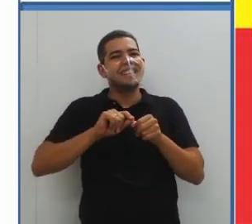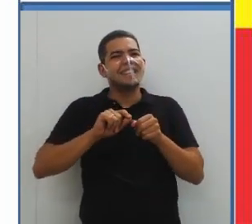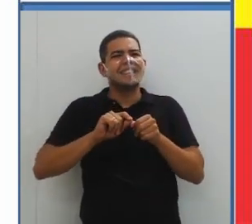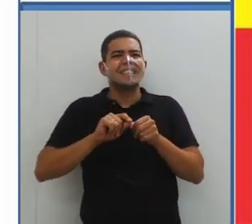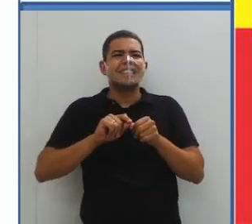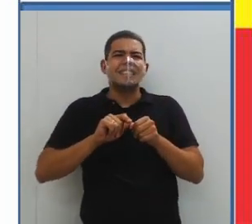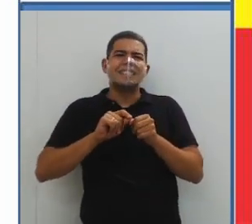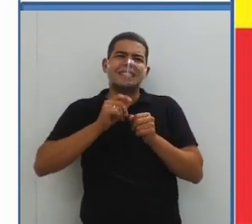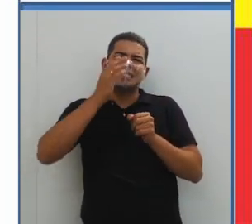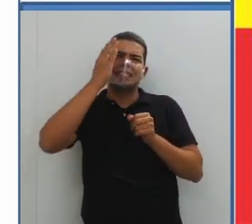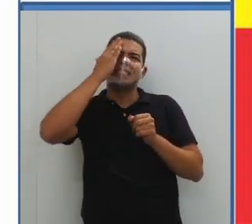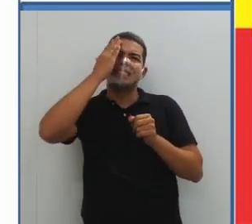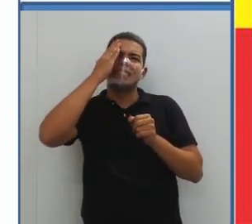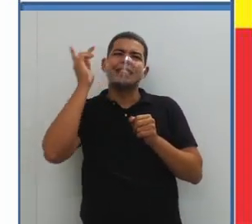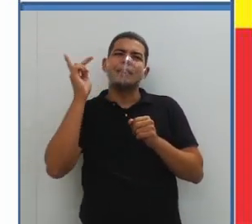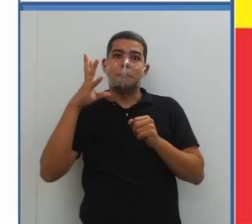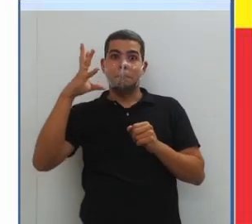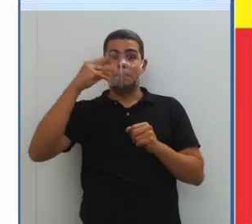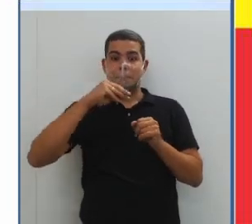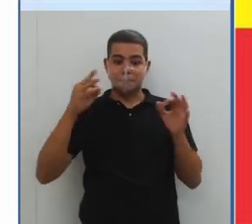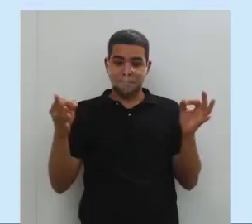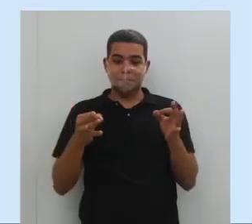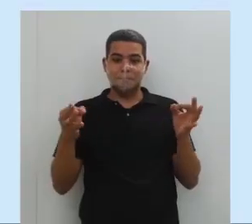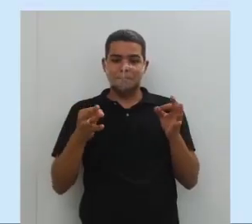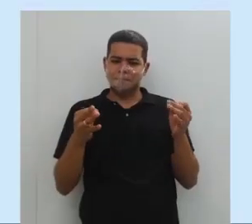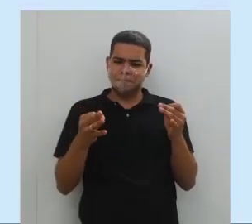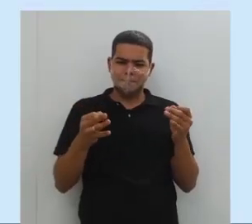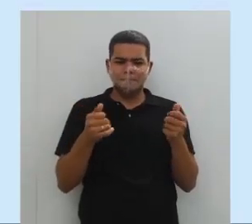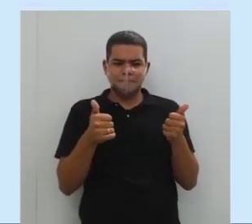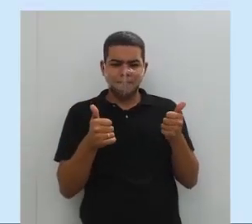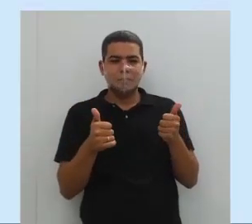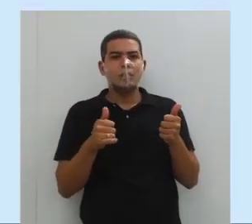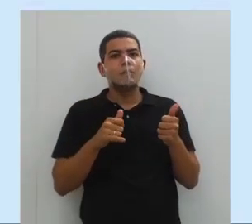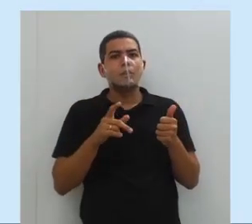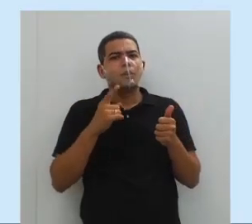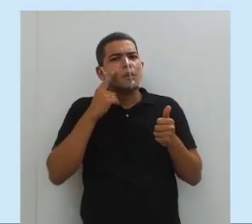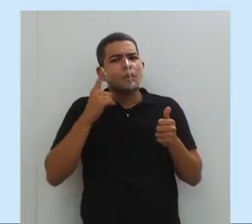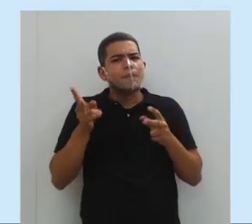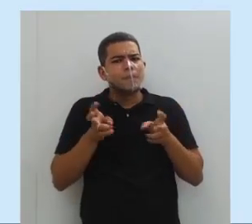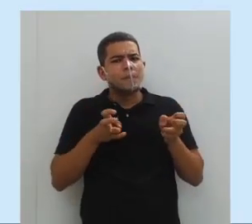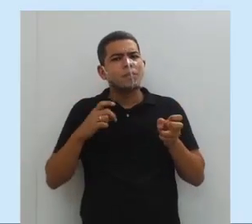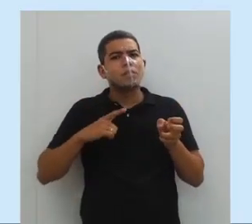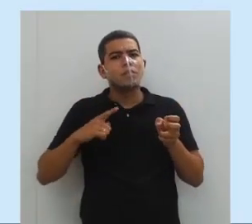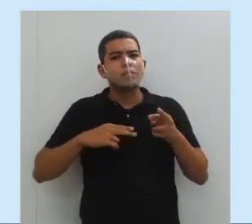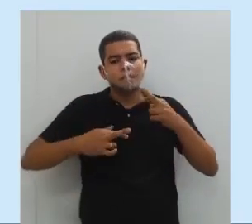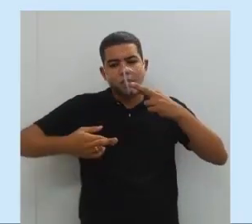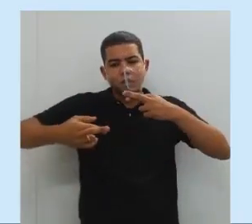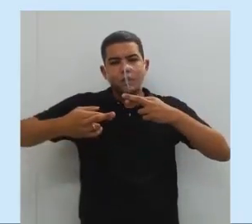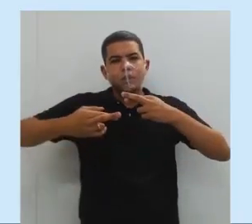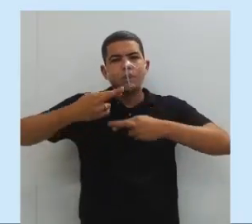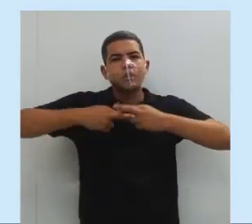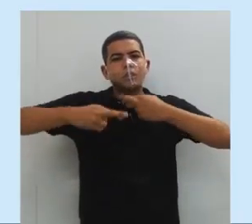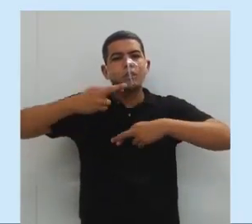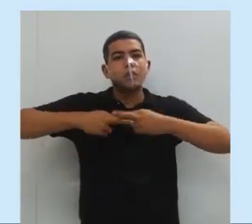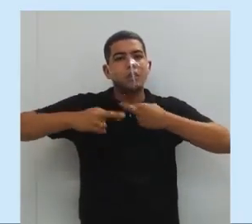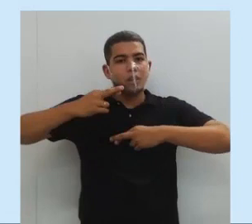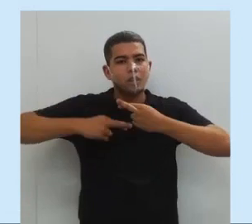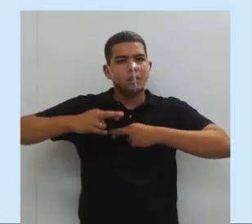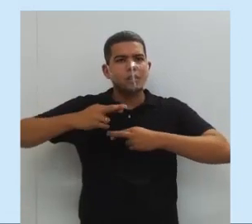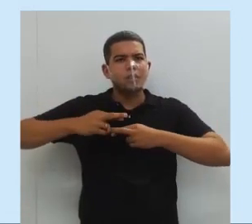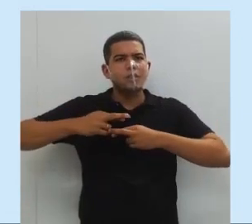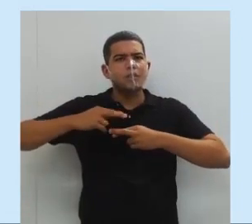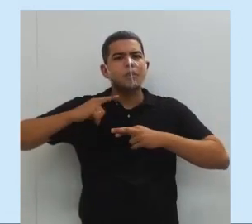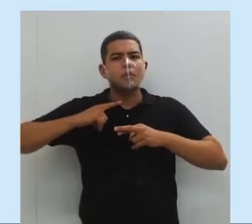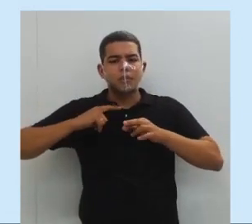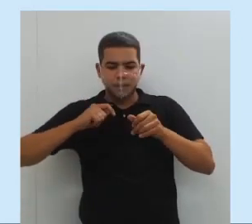Óbvio que aí tá num design melhor, mas o mais interessante é que são com materiais recicláveis, né? Então é um caminhãozinho de